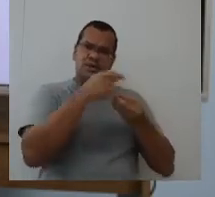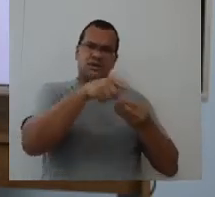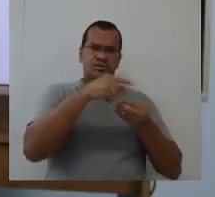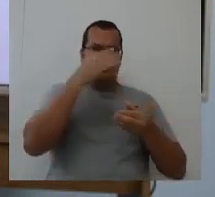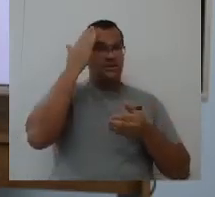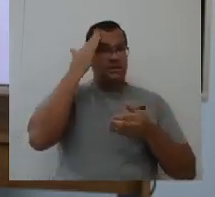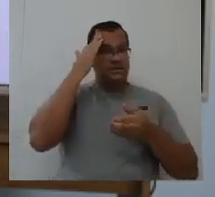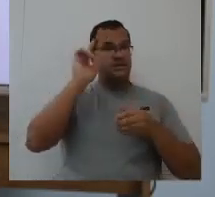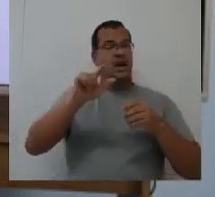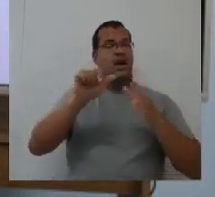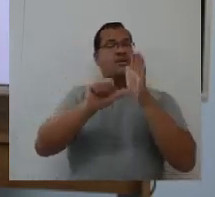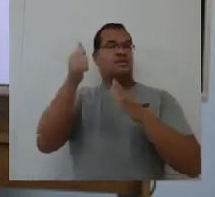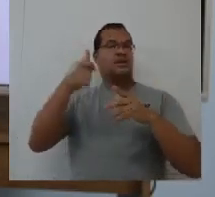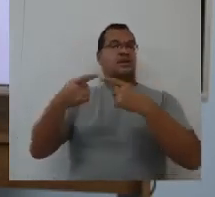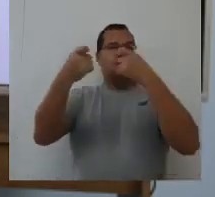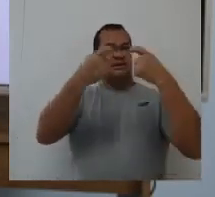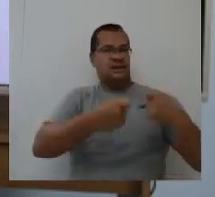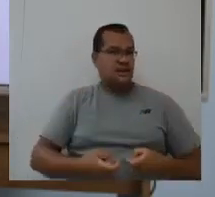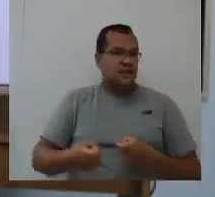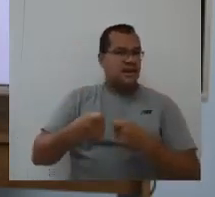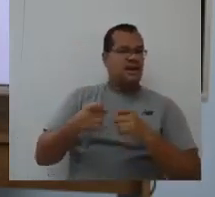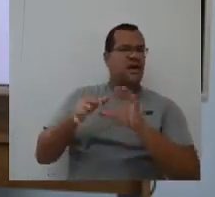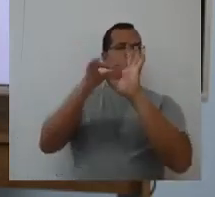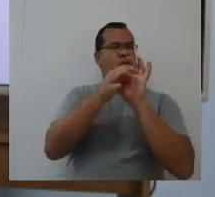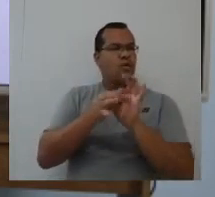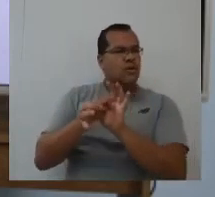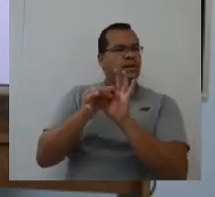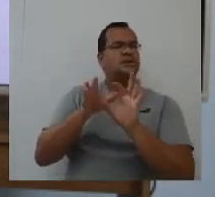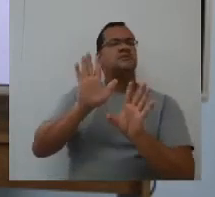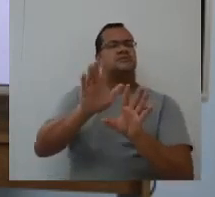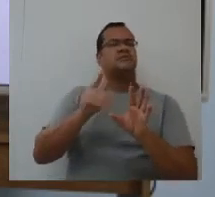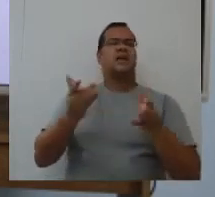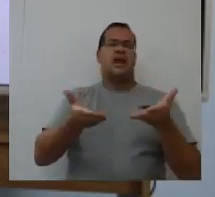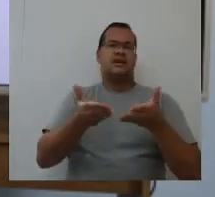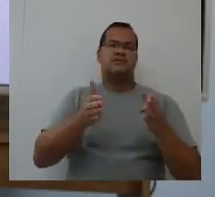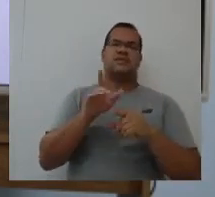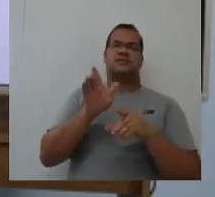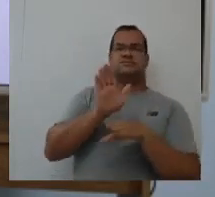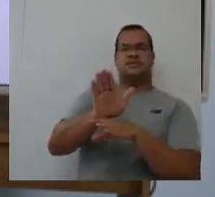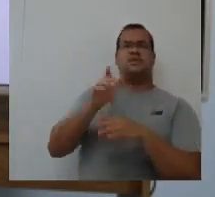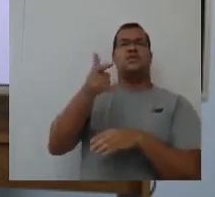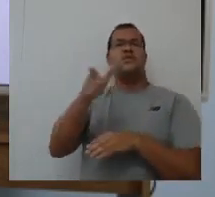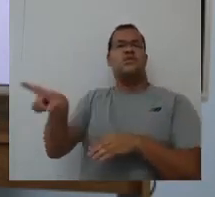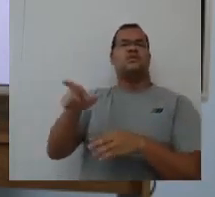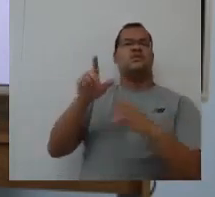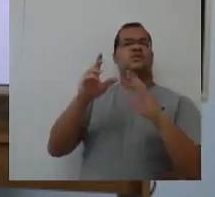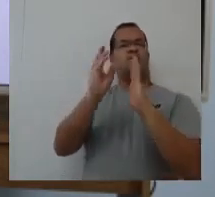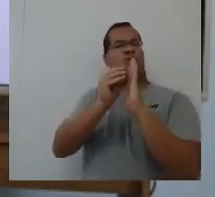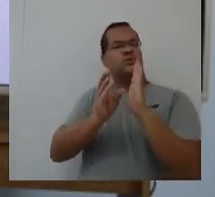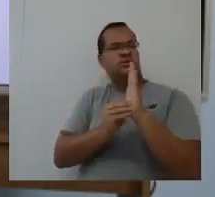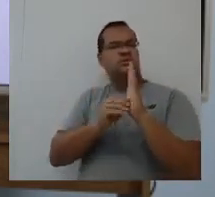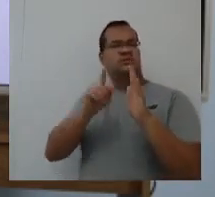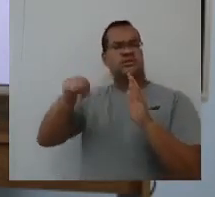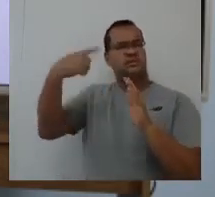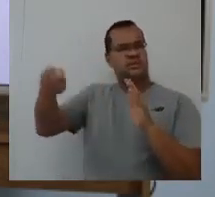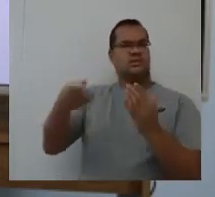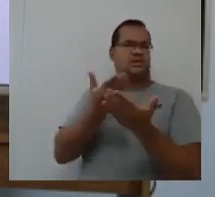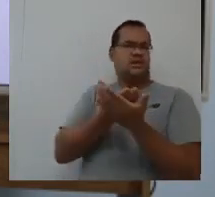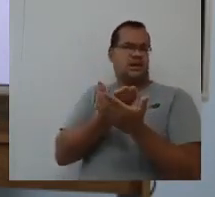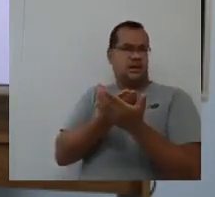compreenderem sobre a Primeira Guerra Mundial e seu entorno vai ajudar no próximo conteúdo que nós estaremos tratando na próxima